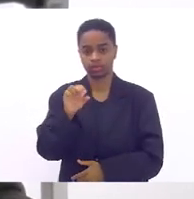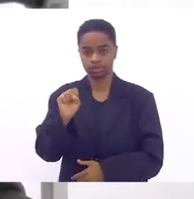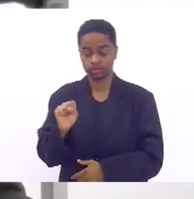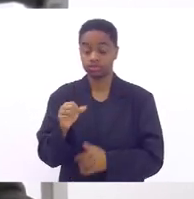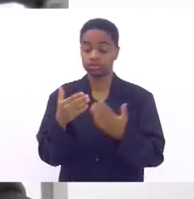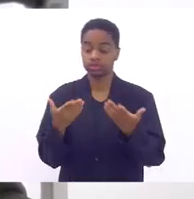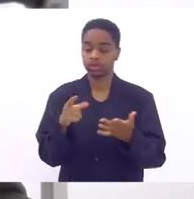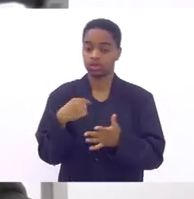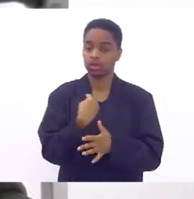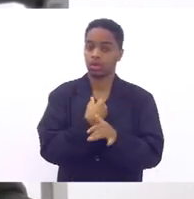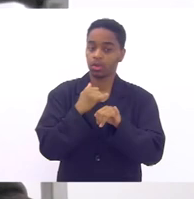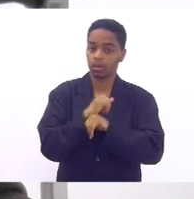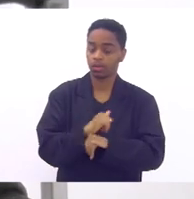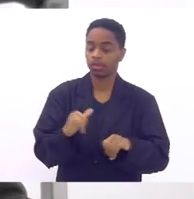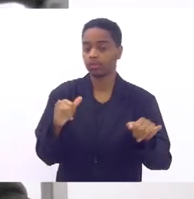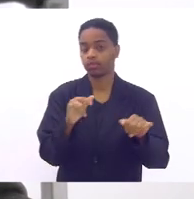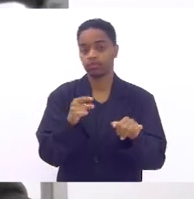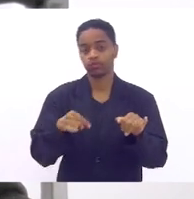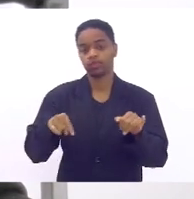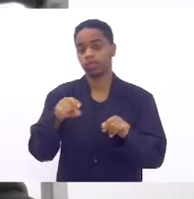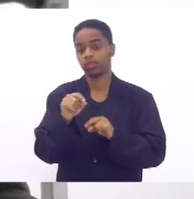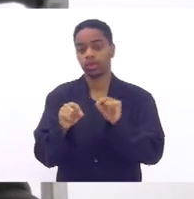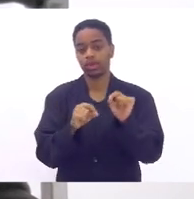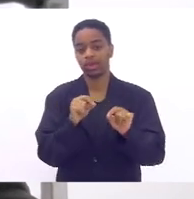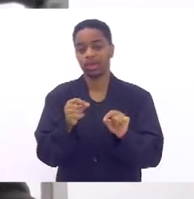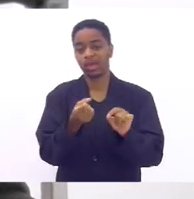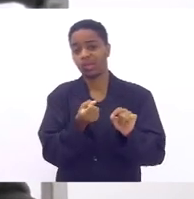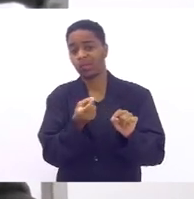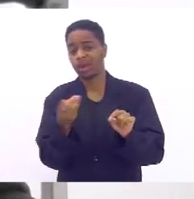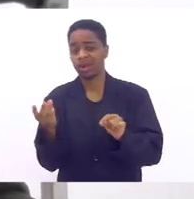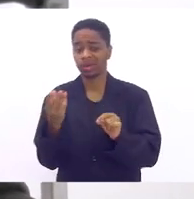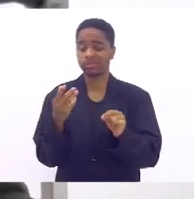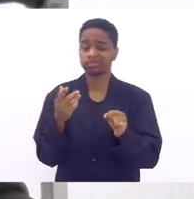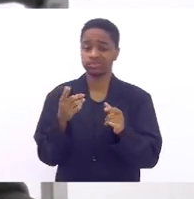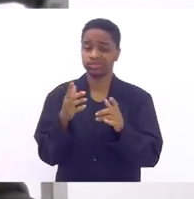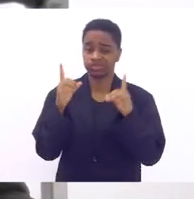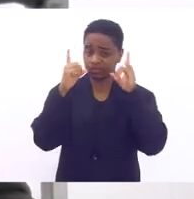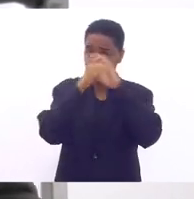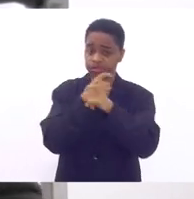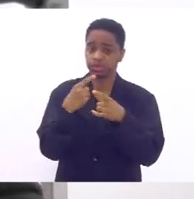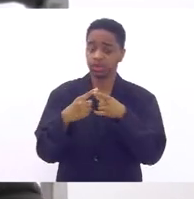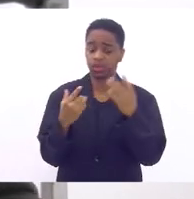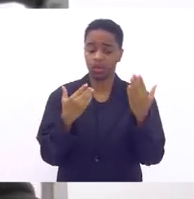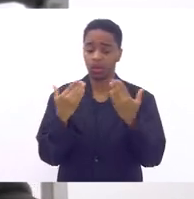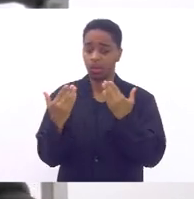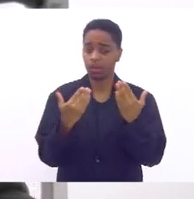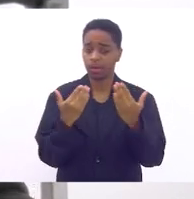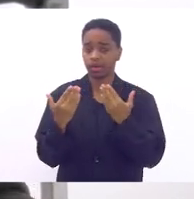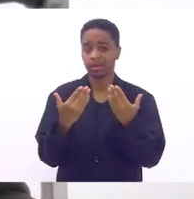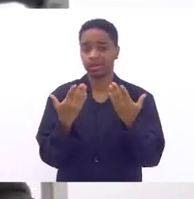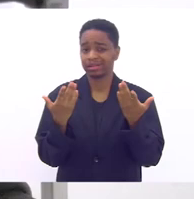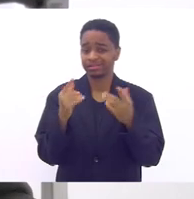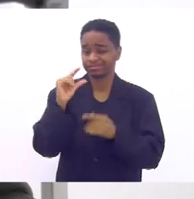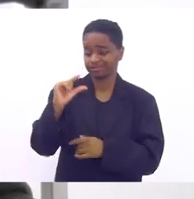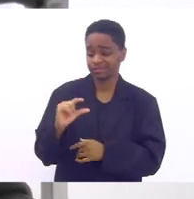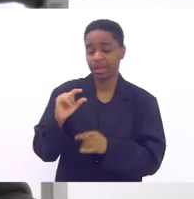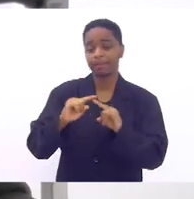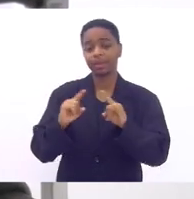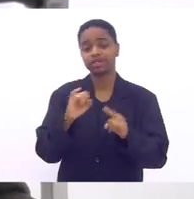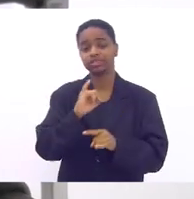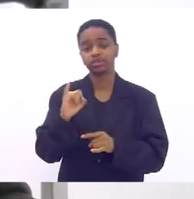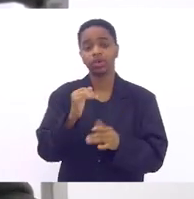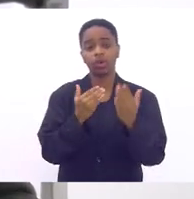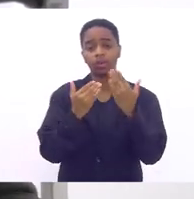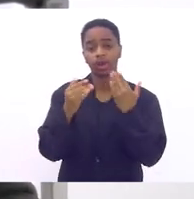é porque o número é é é um pouco complicado que a gente compare em frascos mas se eu trouxer para número de doses aquela planta vai produzir entre